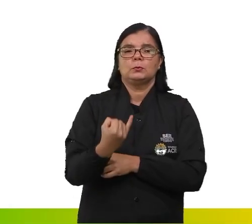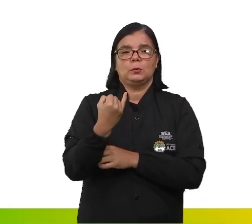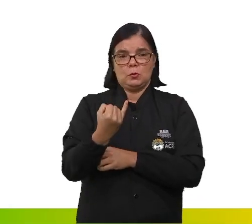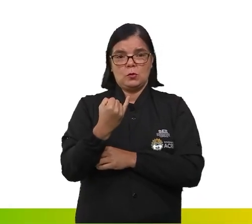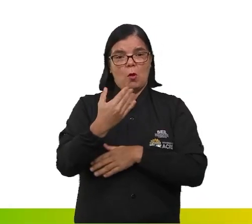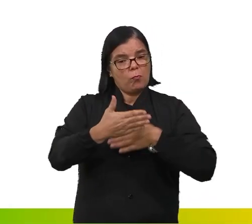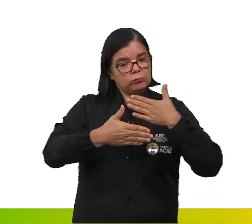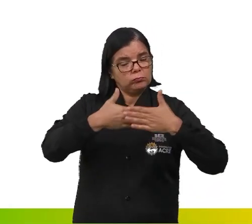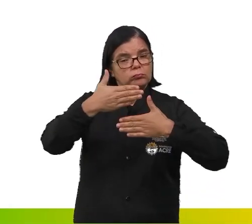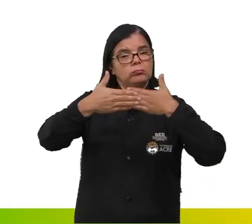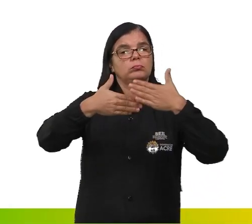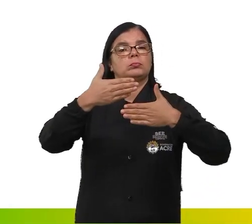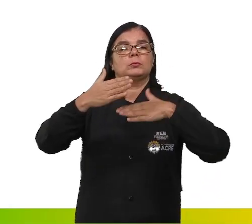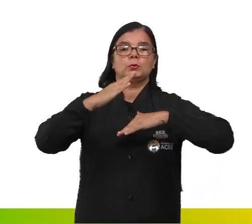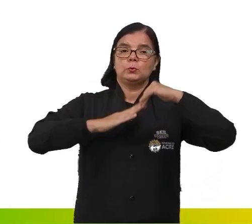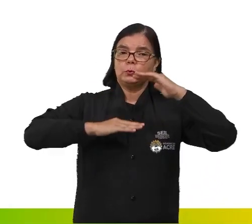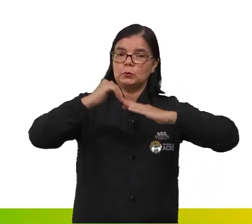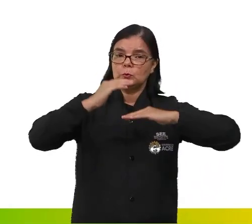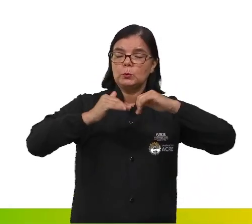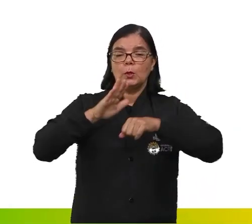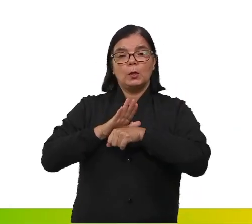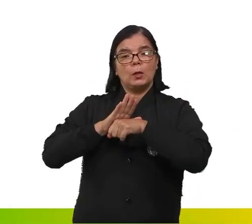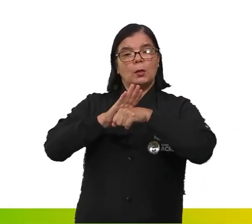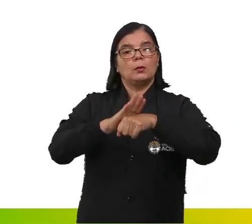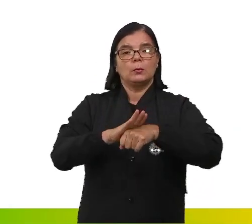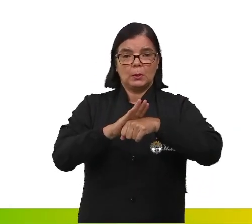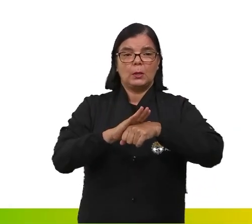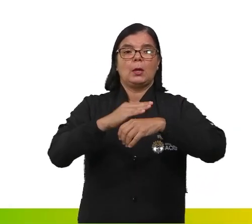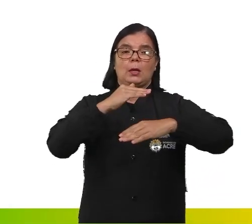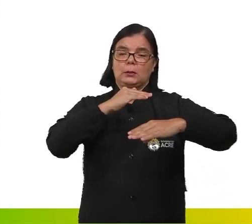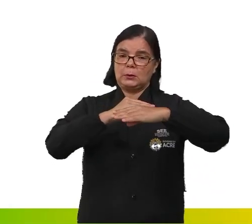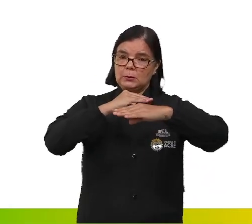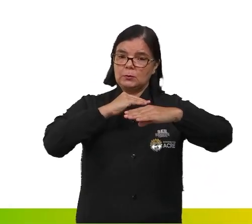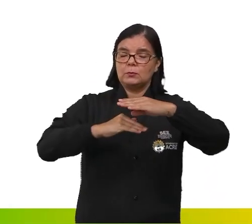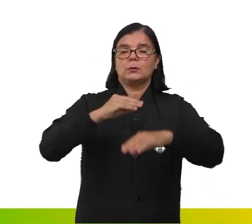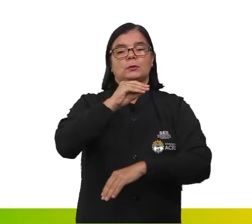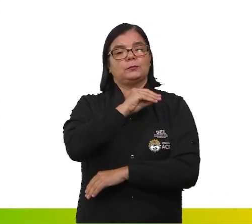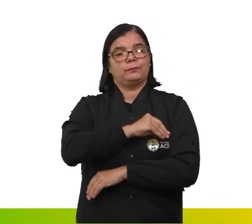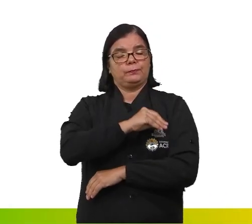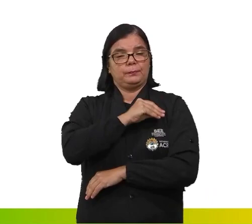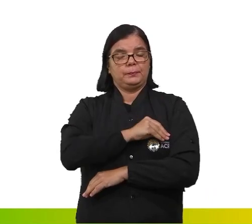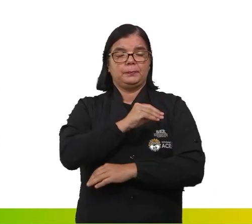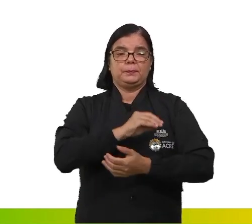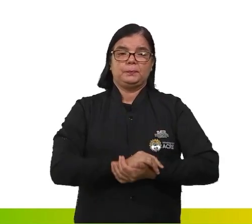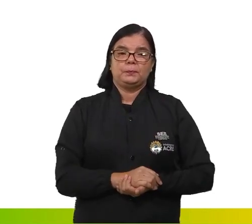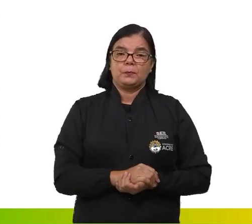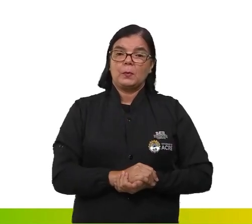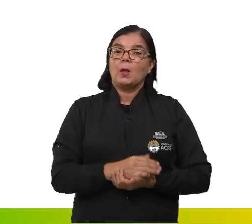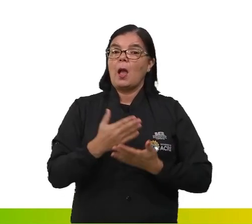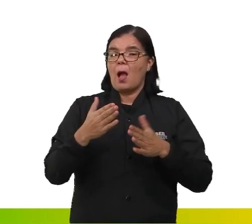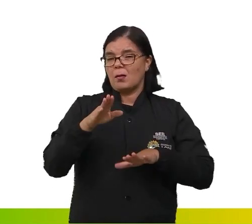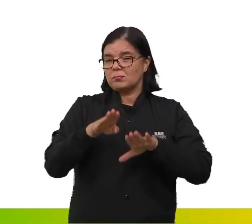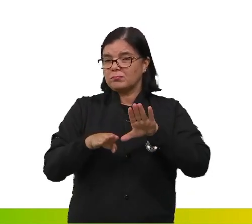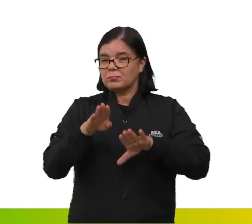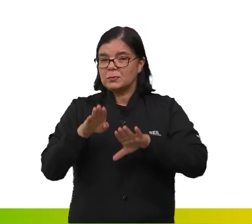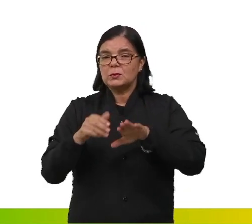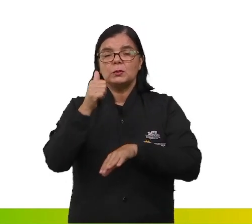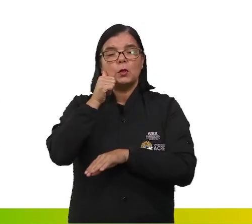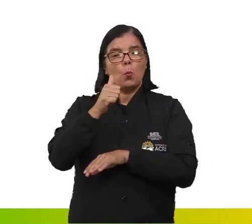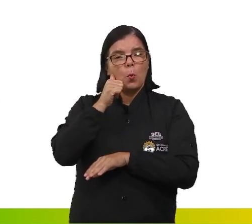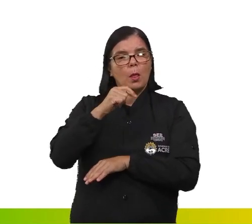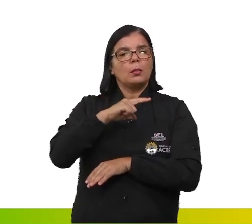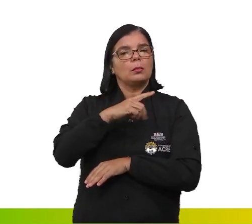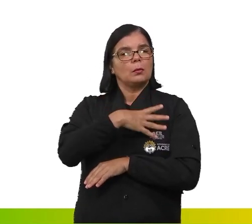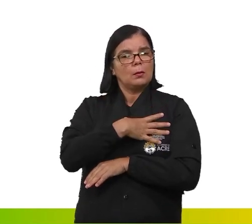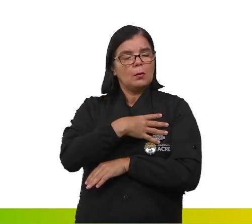de progressão na carreira e contribuir para a desigualdade salarial. Então, muitas vezes, quando a mulher tem